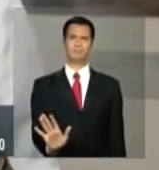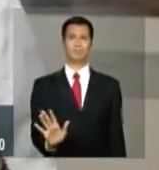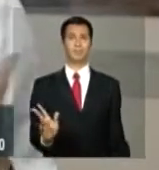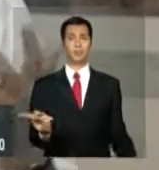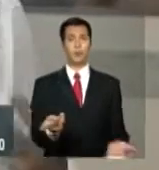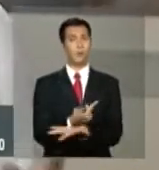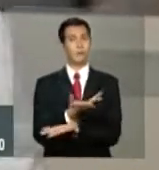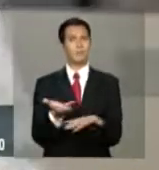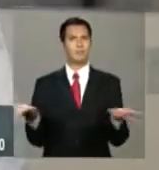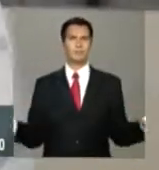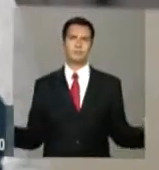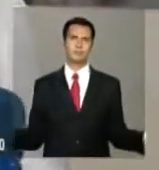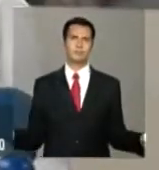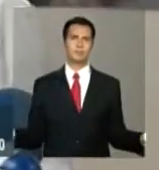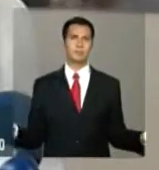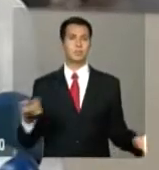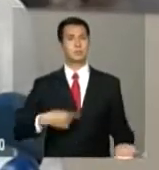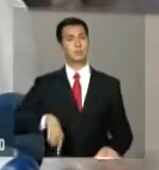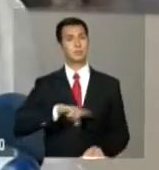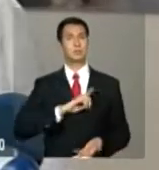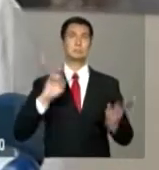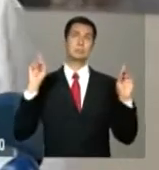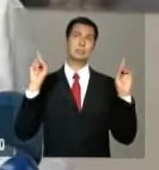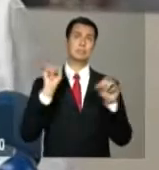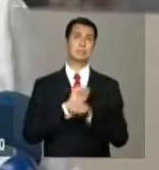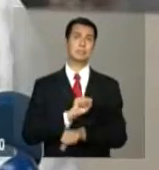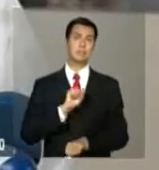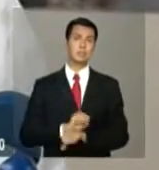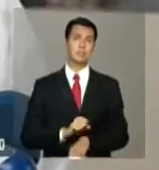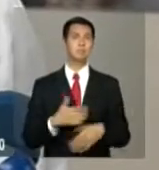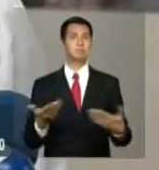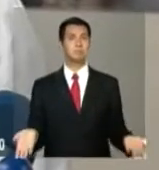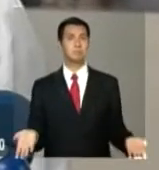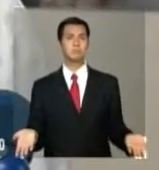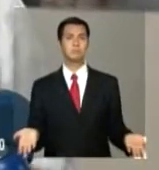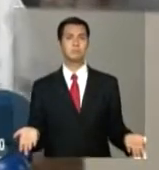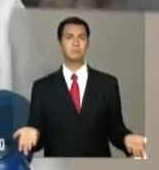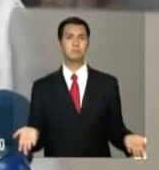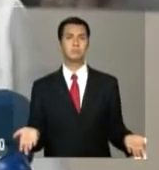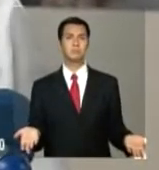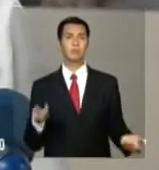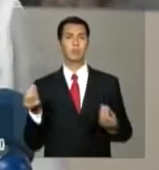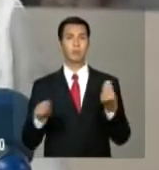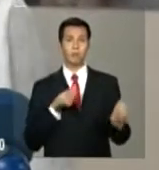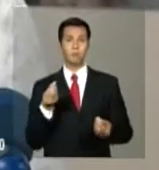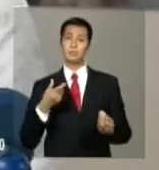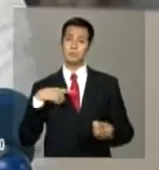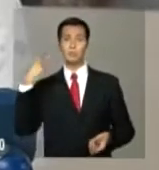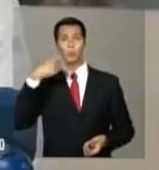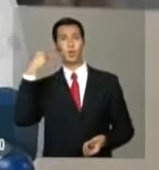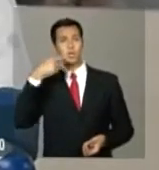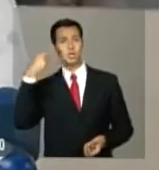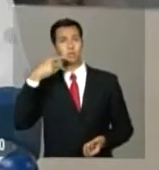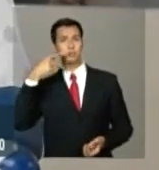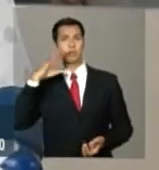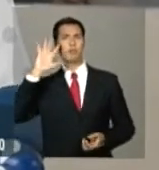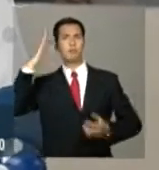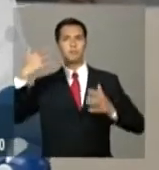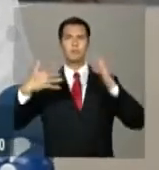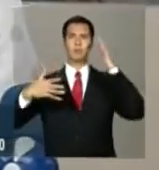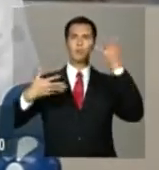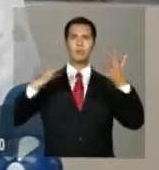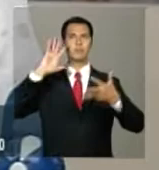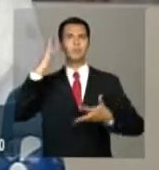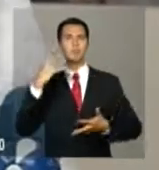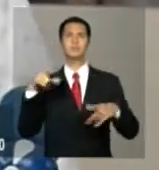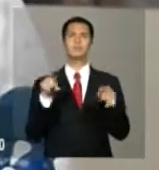Se vão esperar ou não, é uma questão seguinte, de uma combinação de decisões políticas com reações do